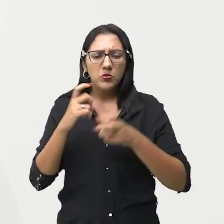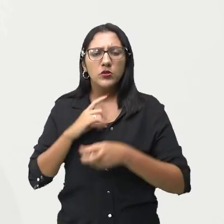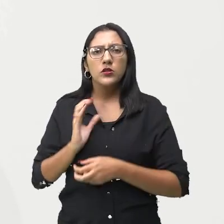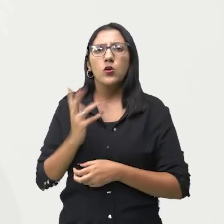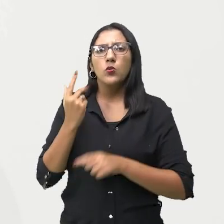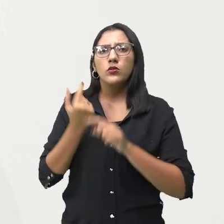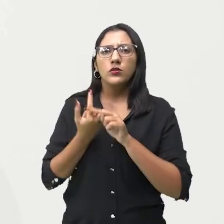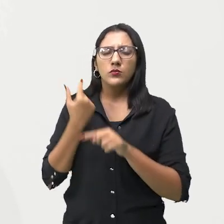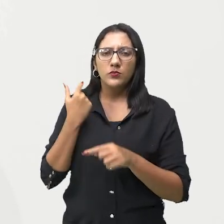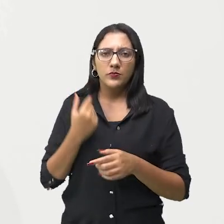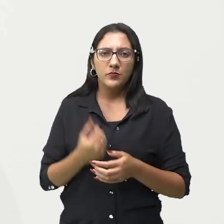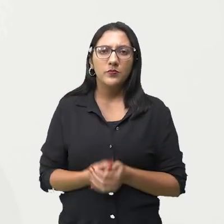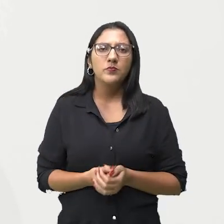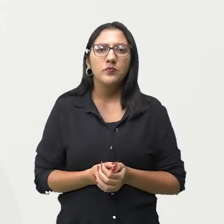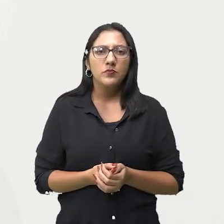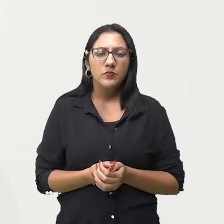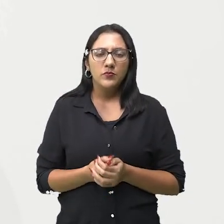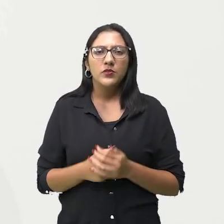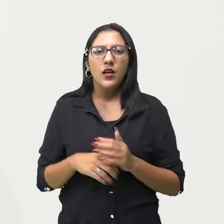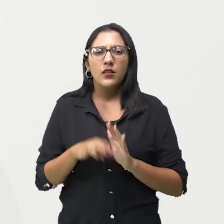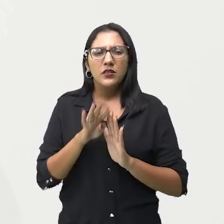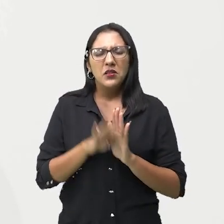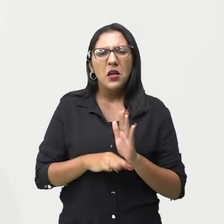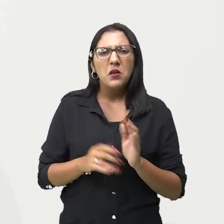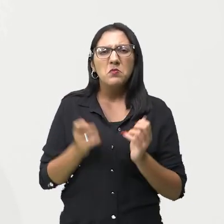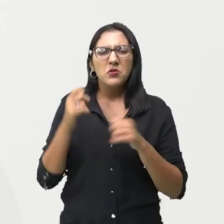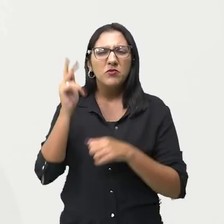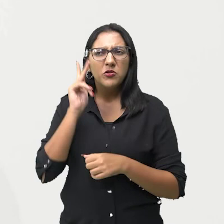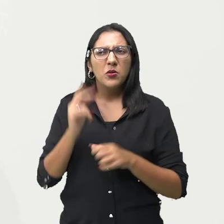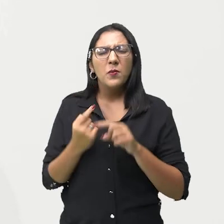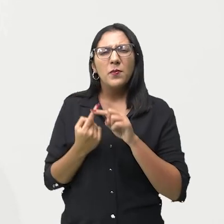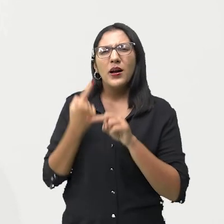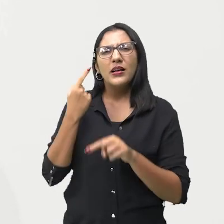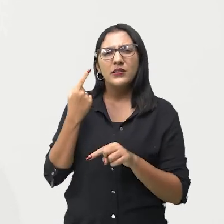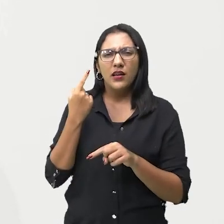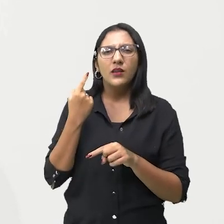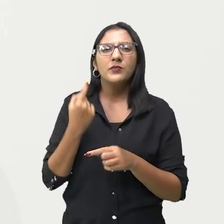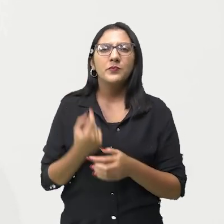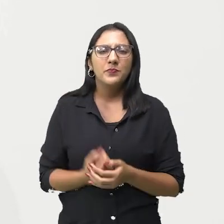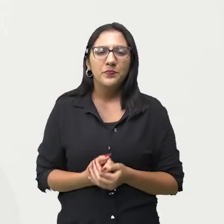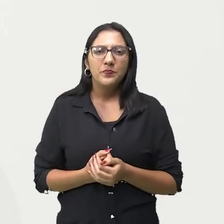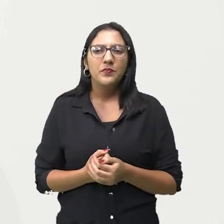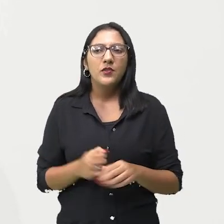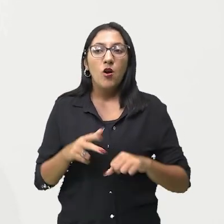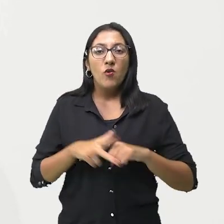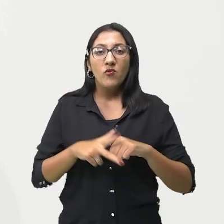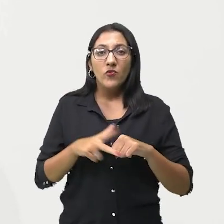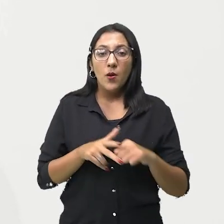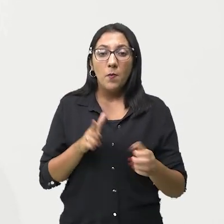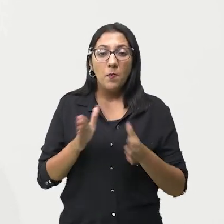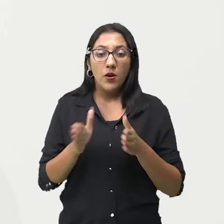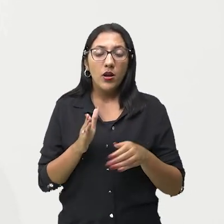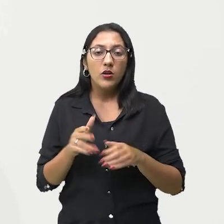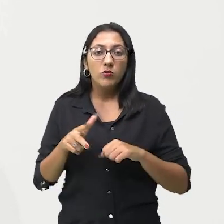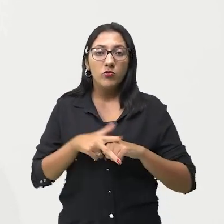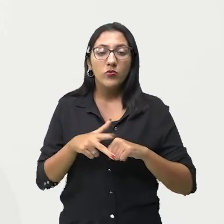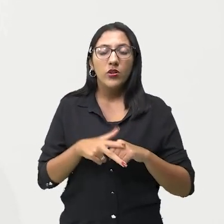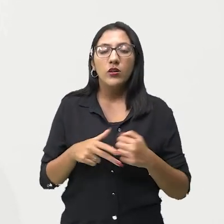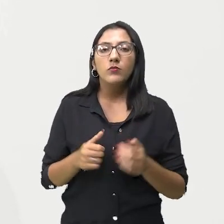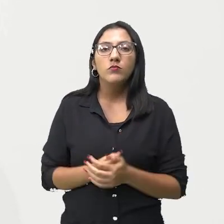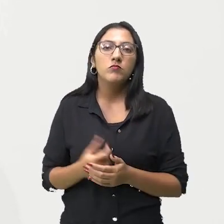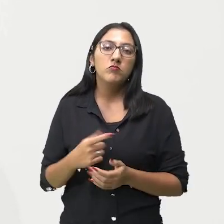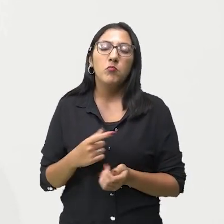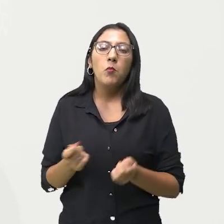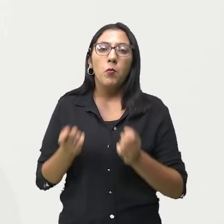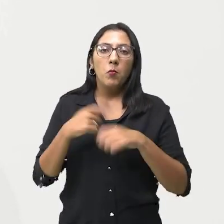no passado, fatos que aconteceram no pretérito. Então, o verbo, o tempo verbal é mais uma